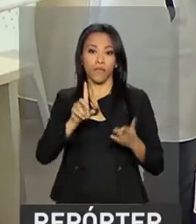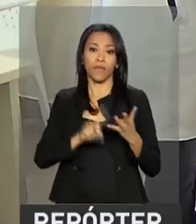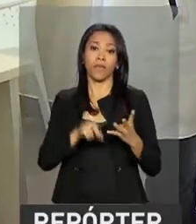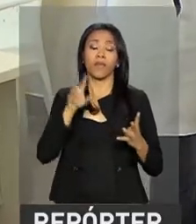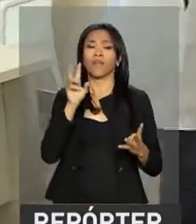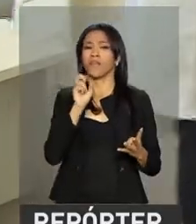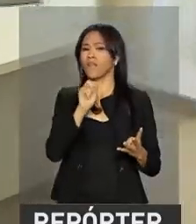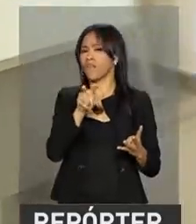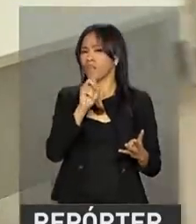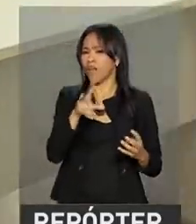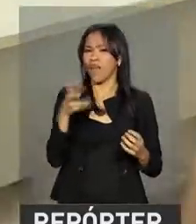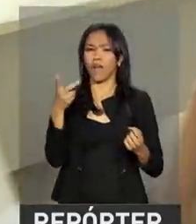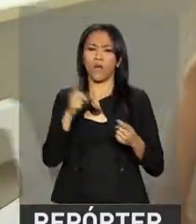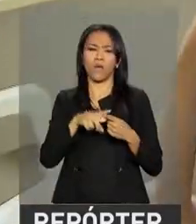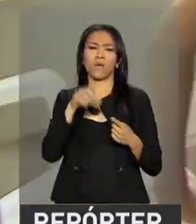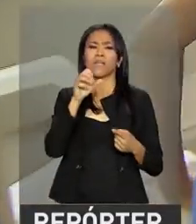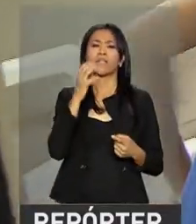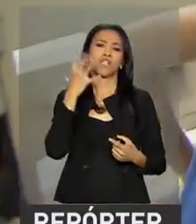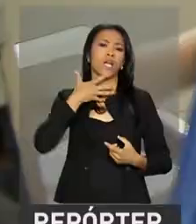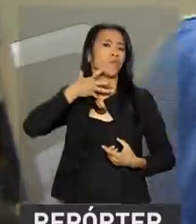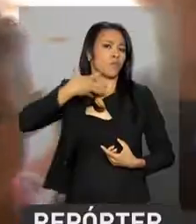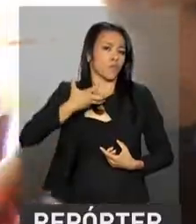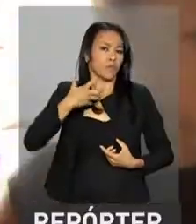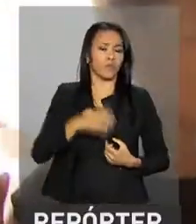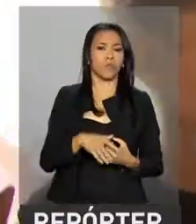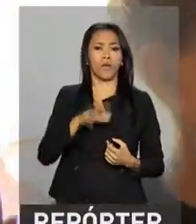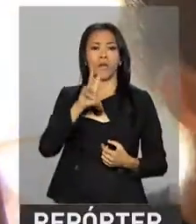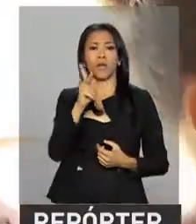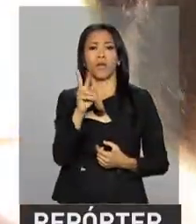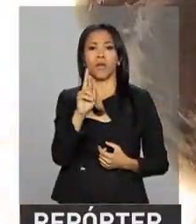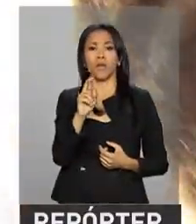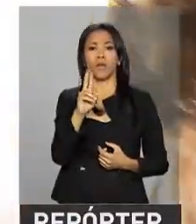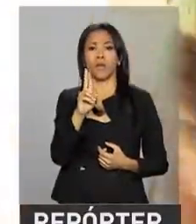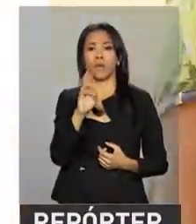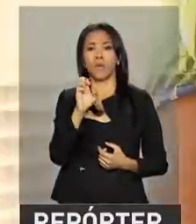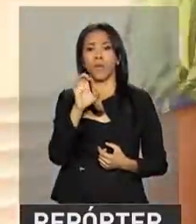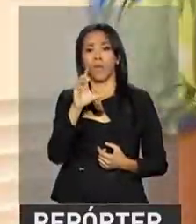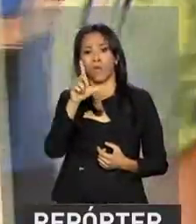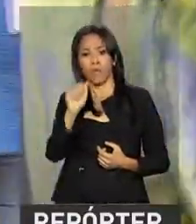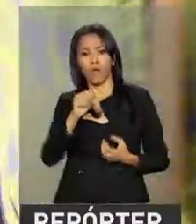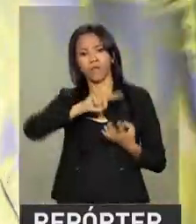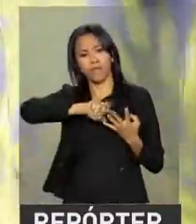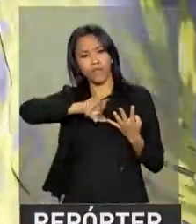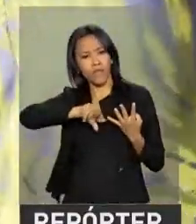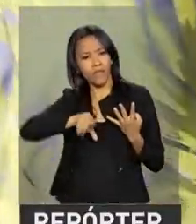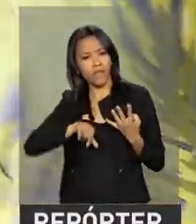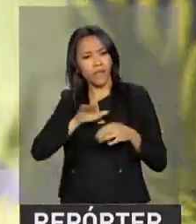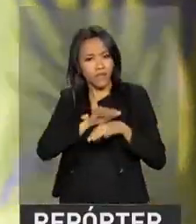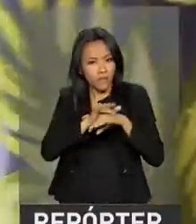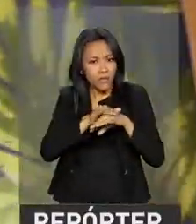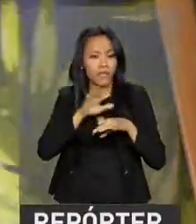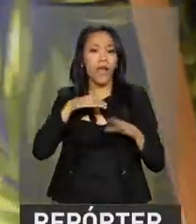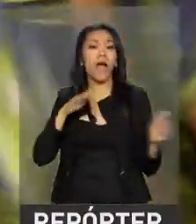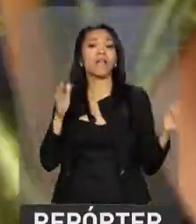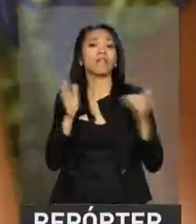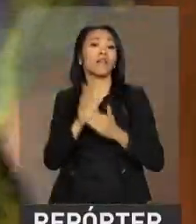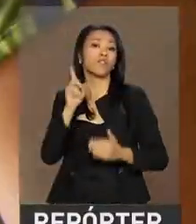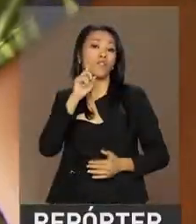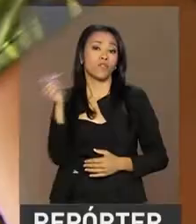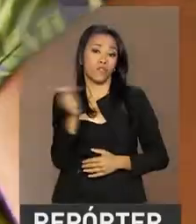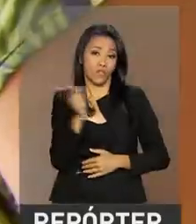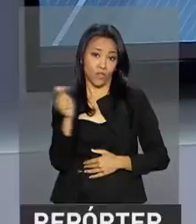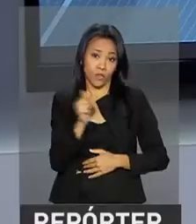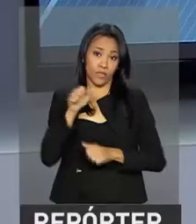sarampo rubéola e caxumba a campanha vai até o dia 22 de setembro em todos os postos de saúde do